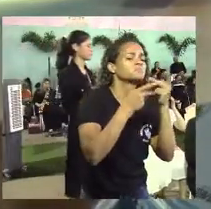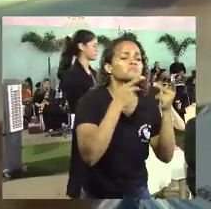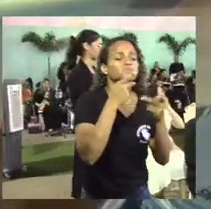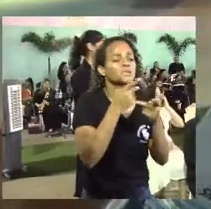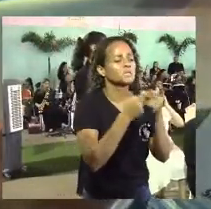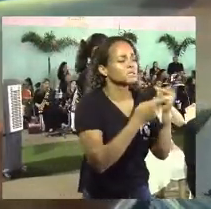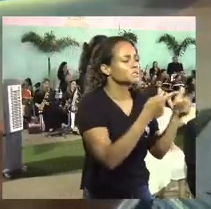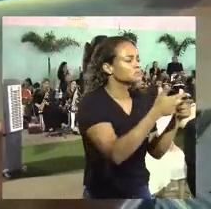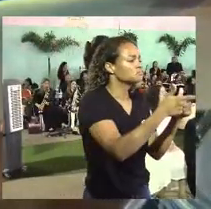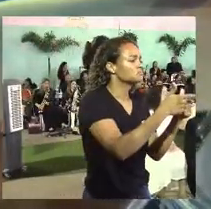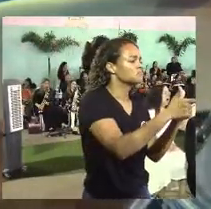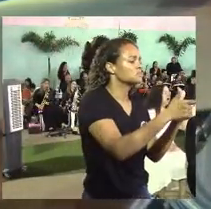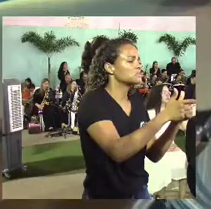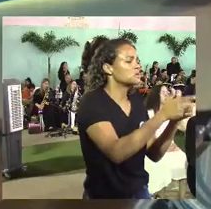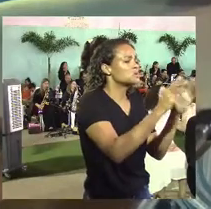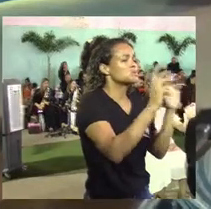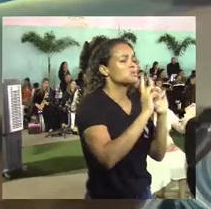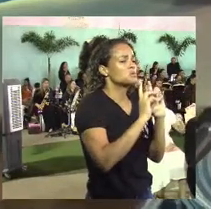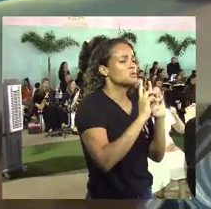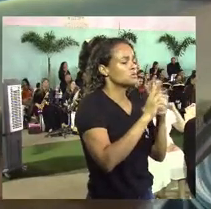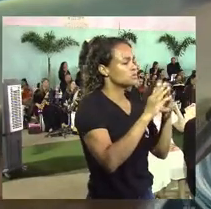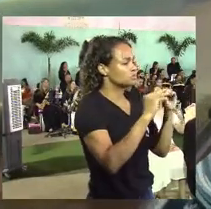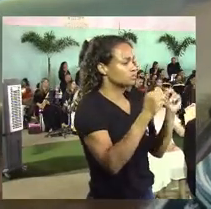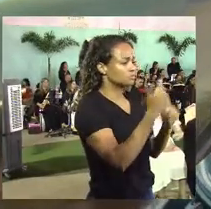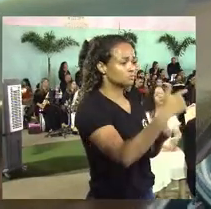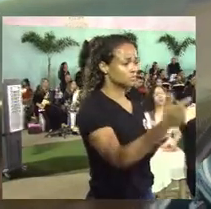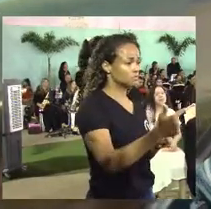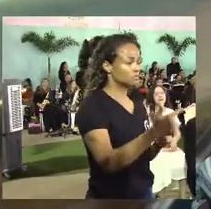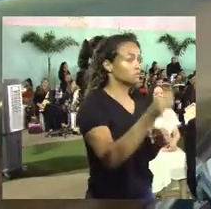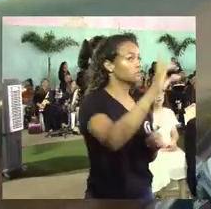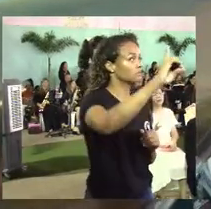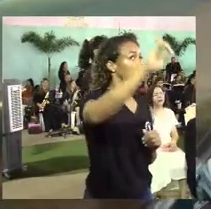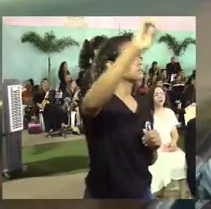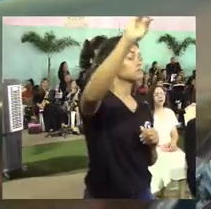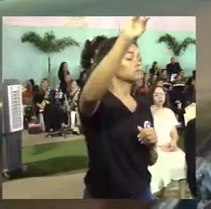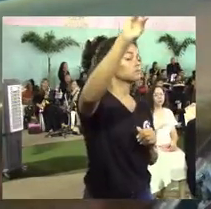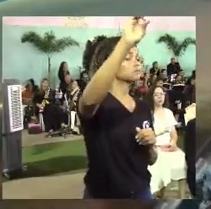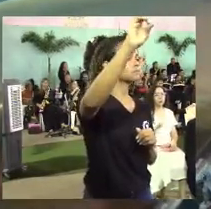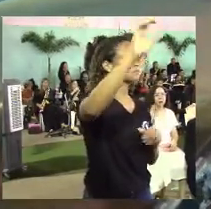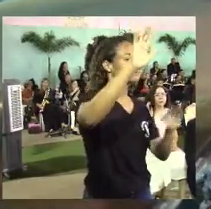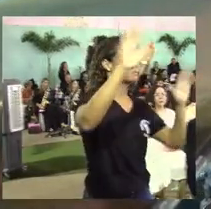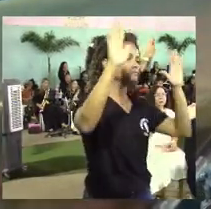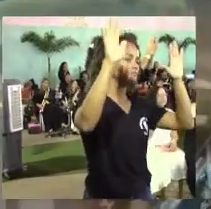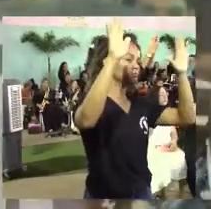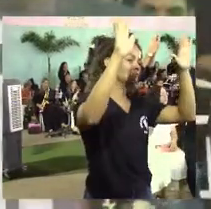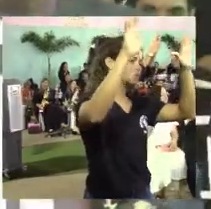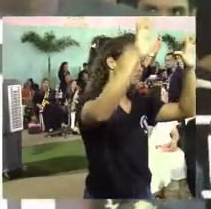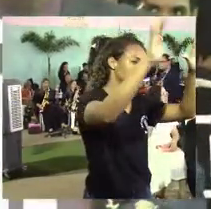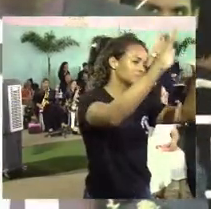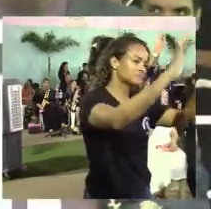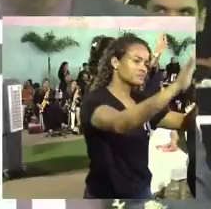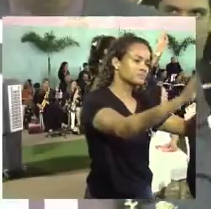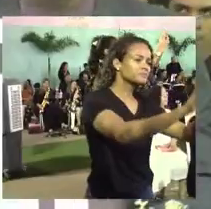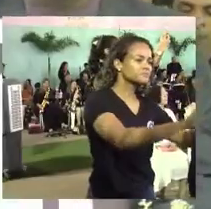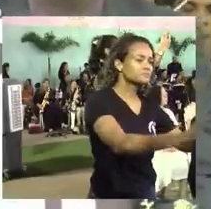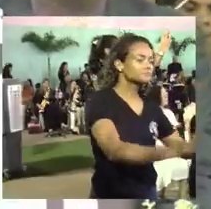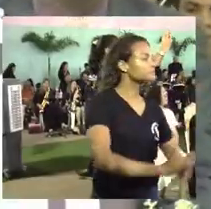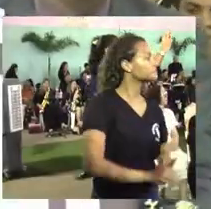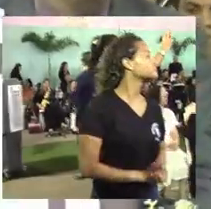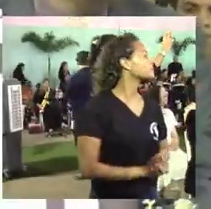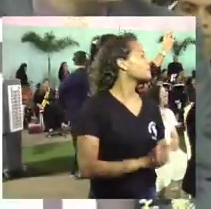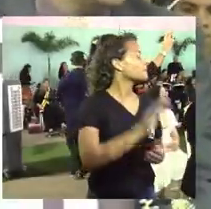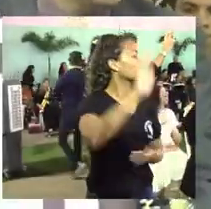solução Eu Senhor estendido a sua mão